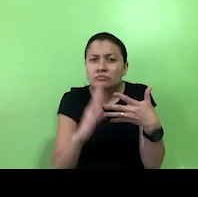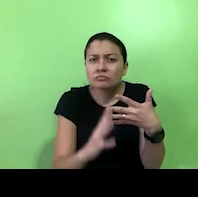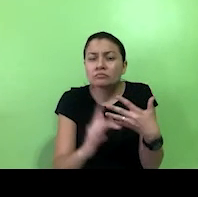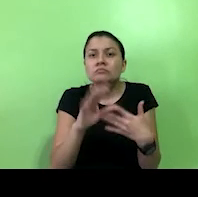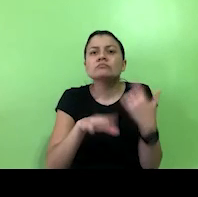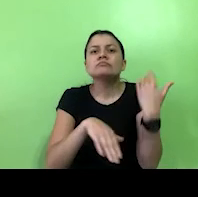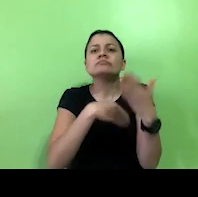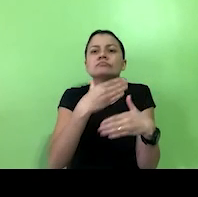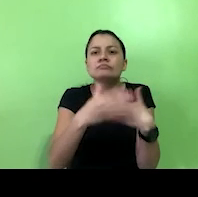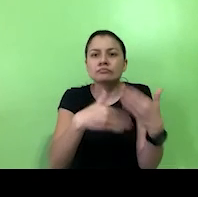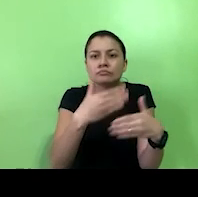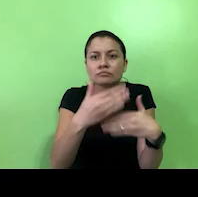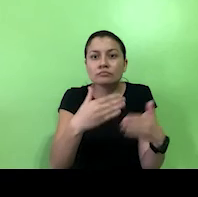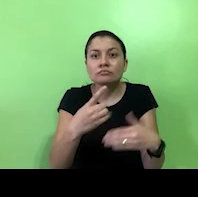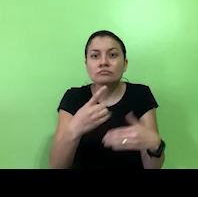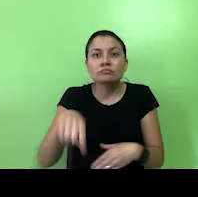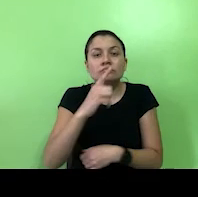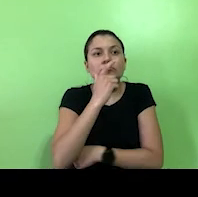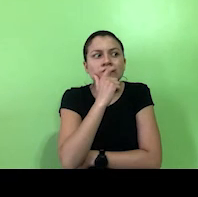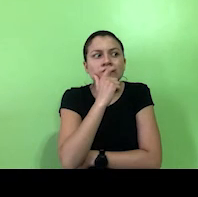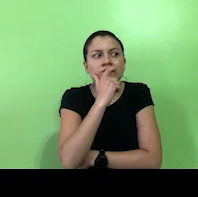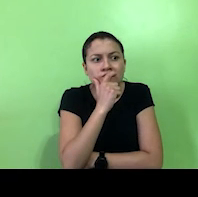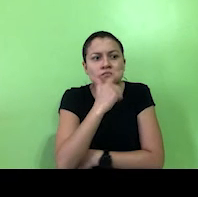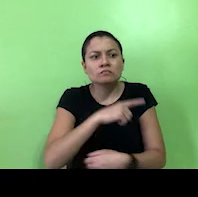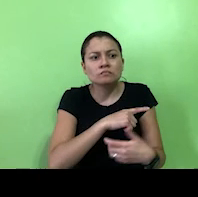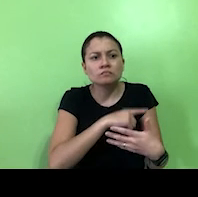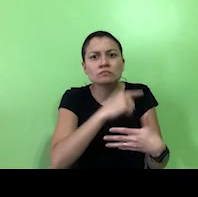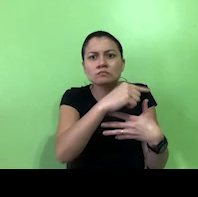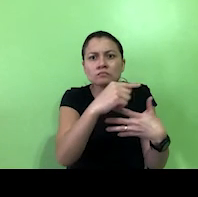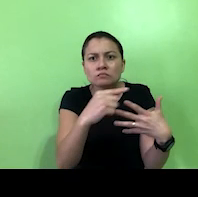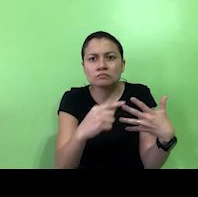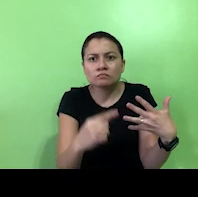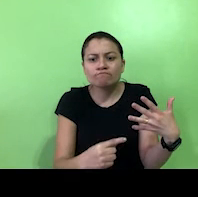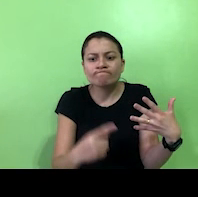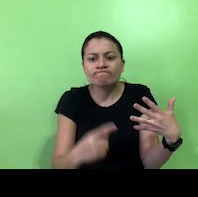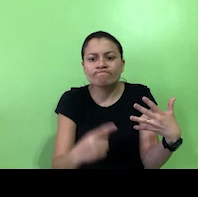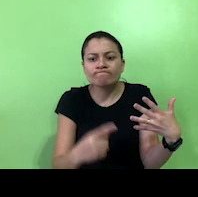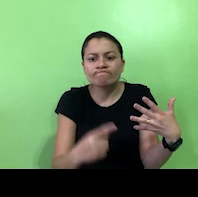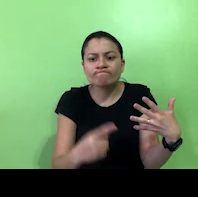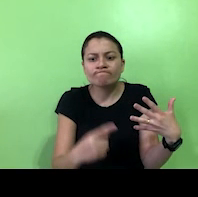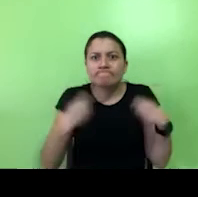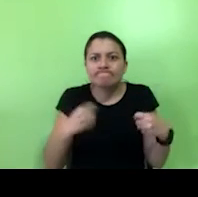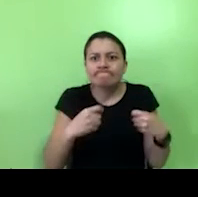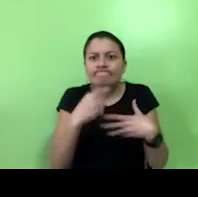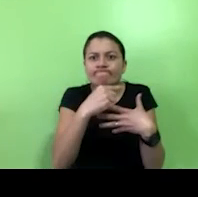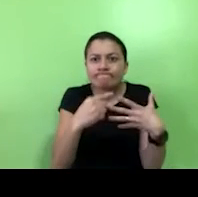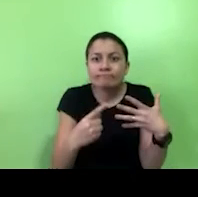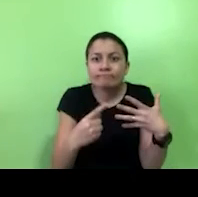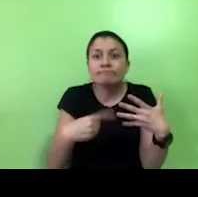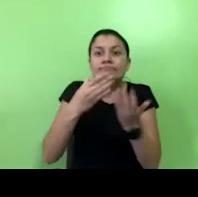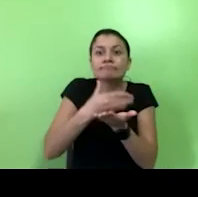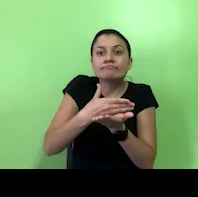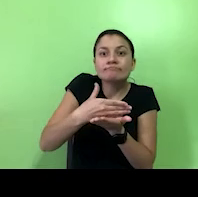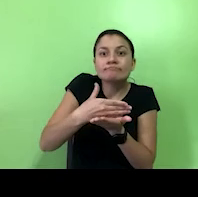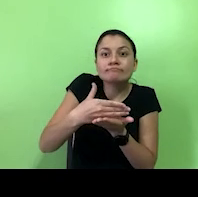que a gente foi cruzando o que a gente obteve do usuário com o que se esperava do negócio, a gente começou a